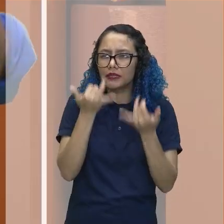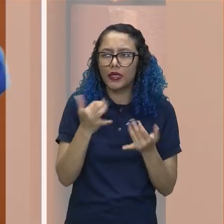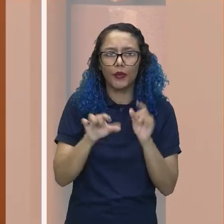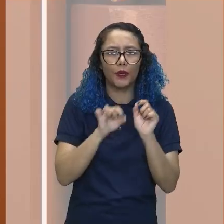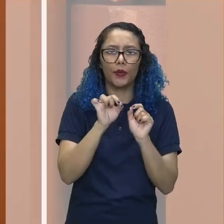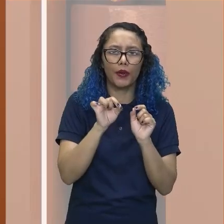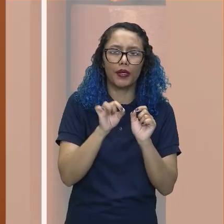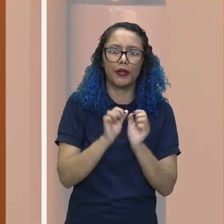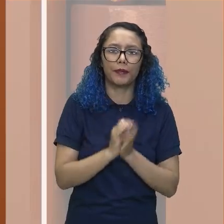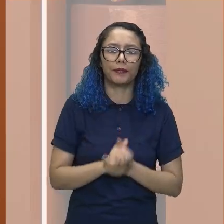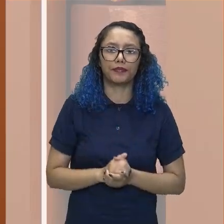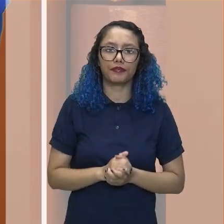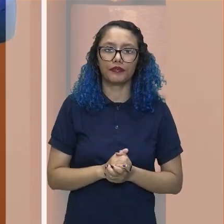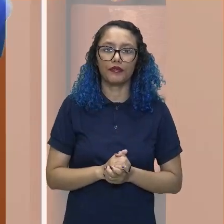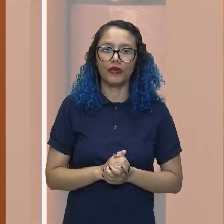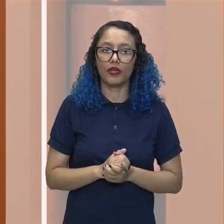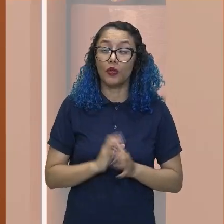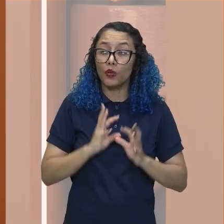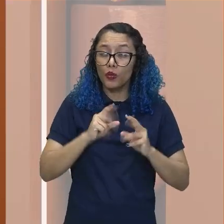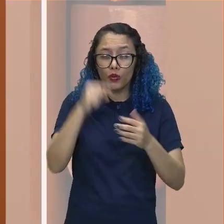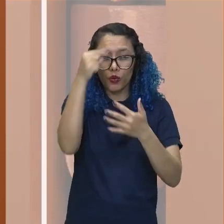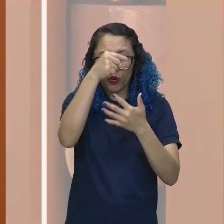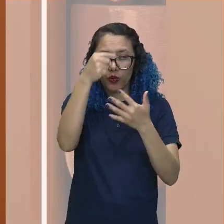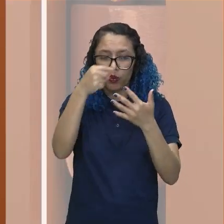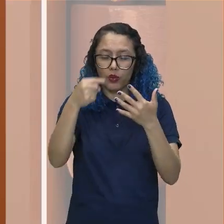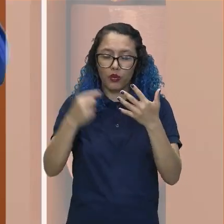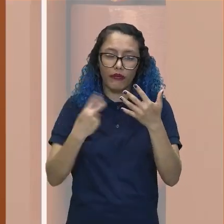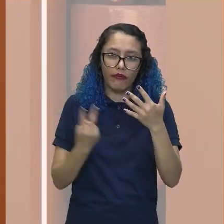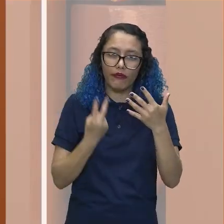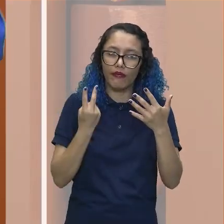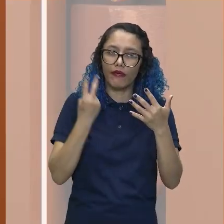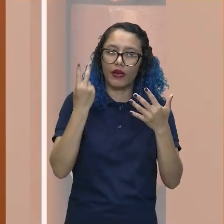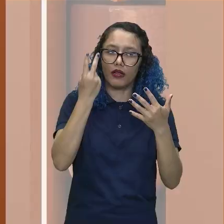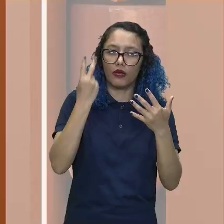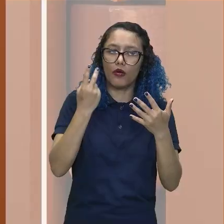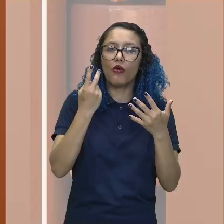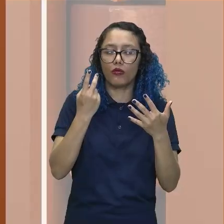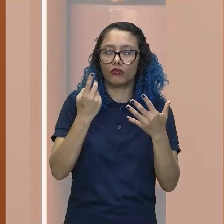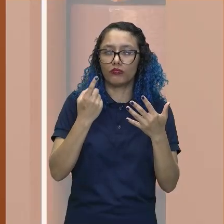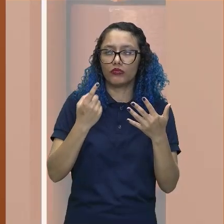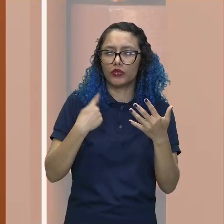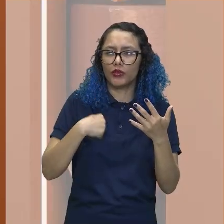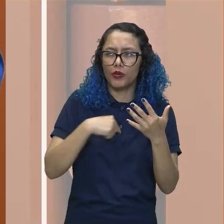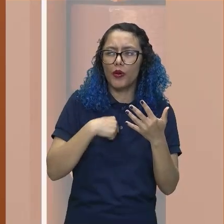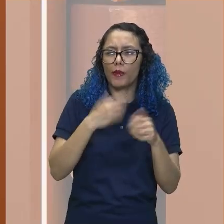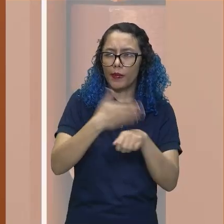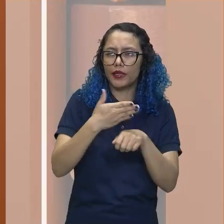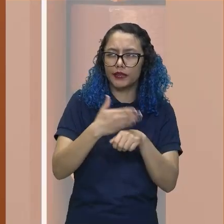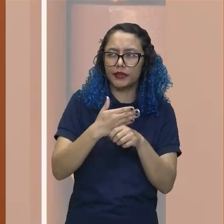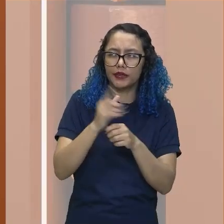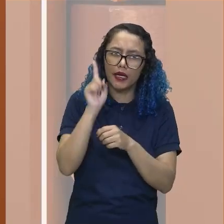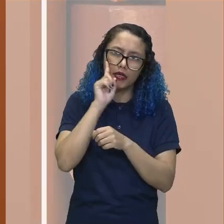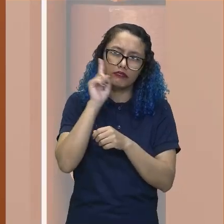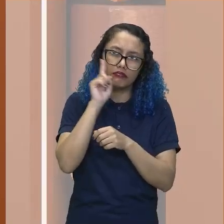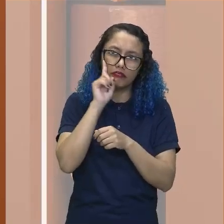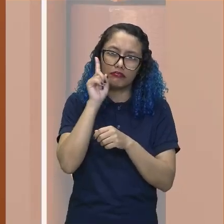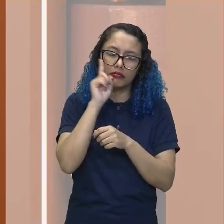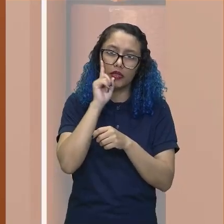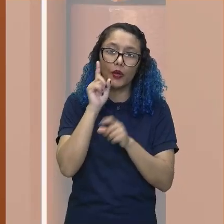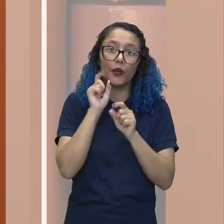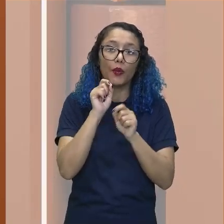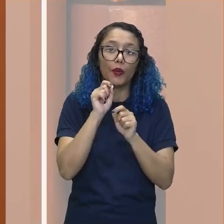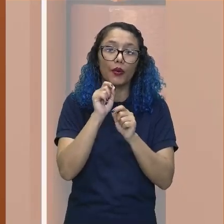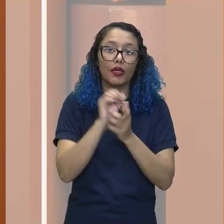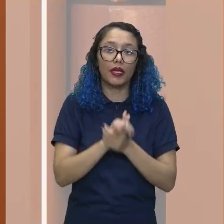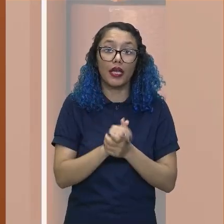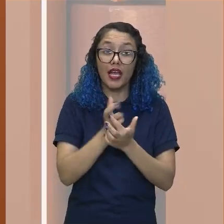todos esses valores que nós praticamos no nosso dia a dia, na verdade, foram o